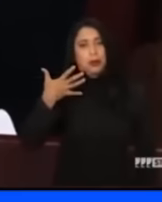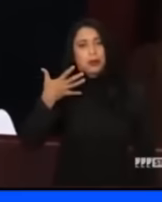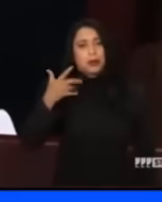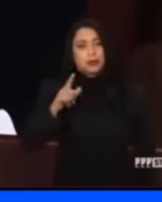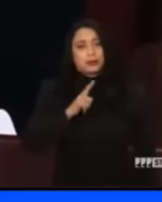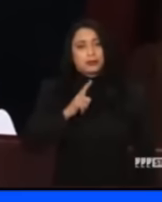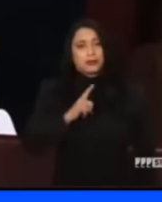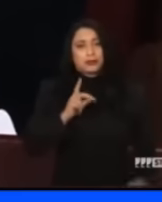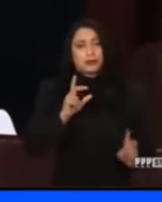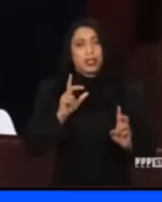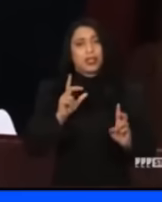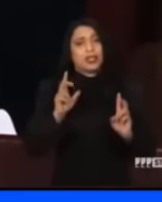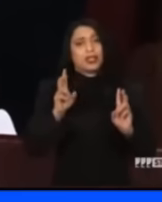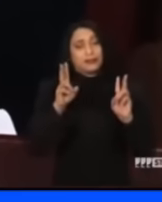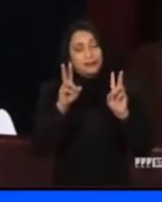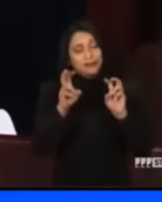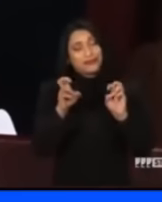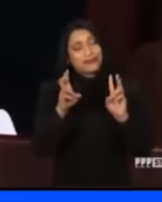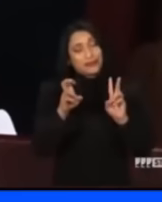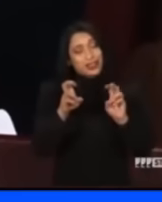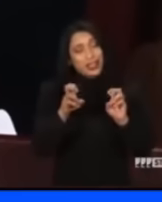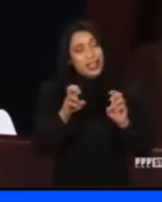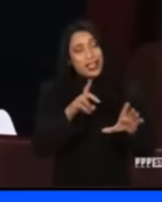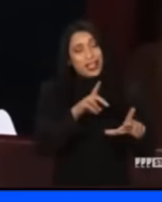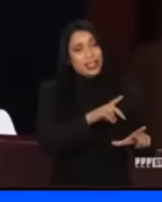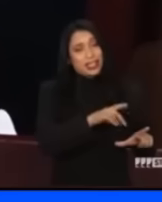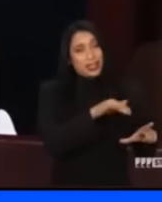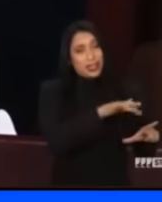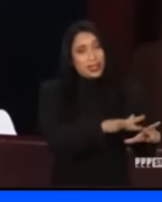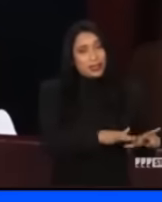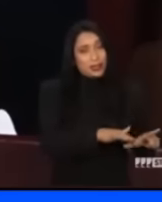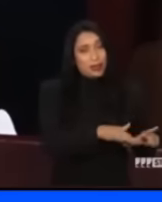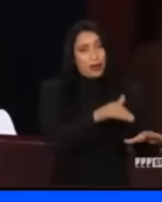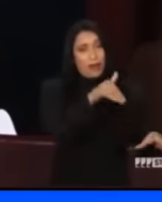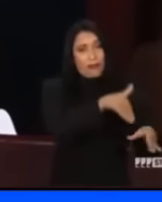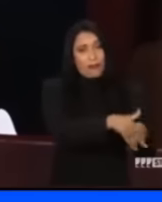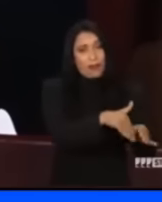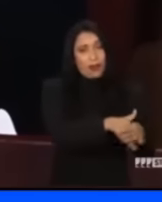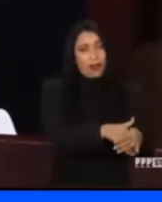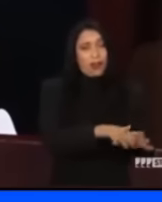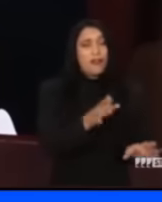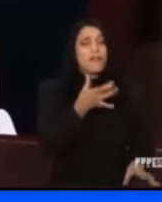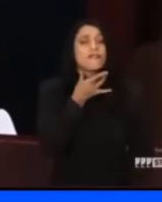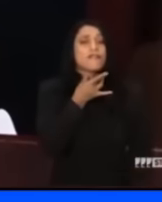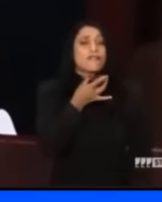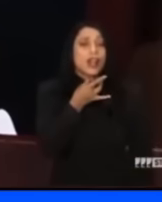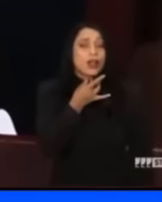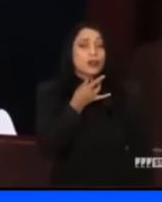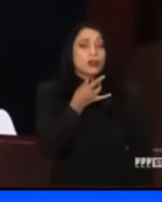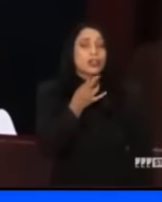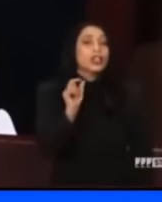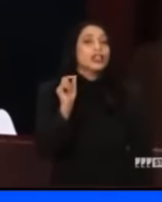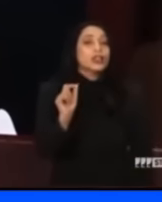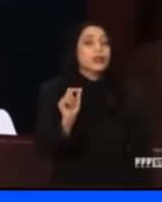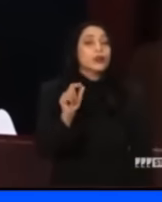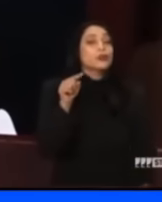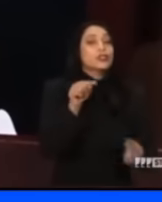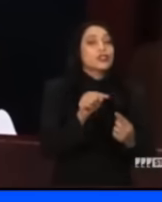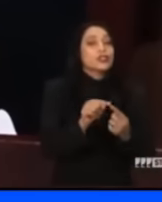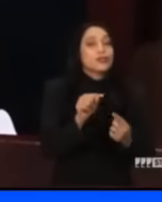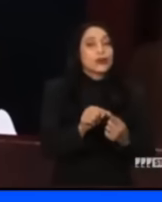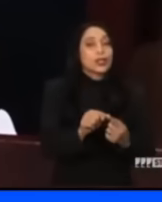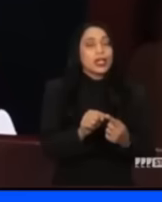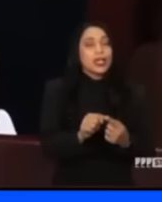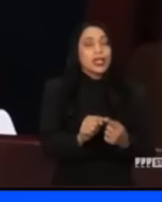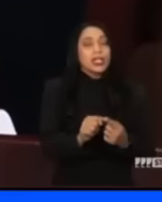das fraudes às eleições, e aí sim agora para impedir a posse do presidente e